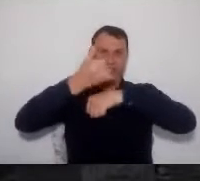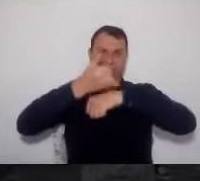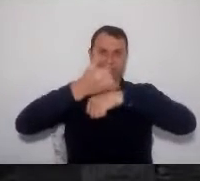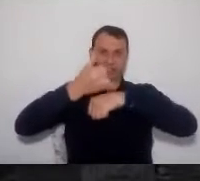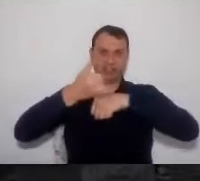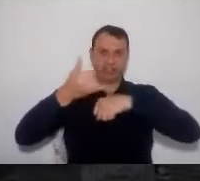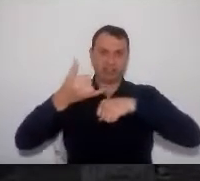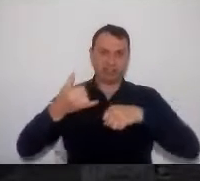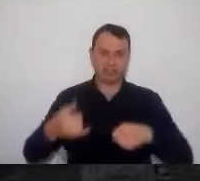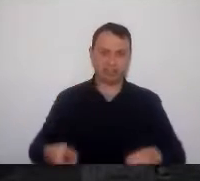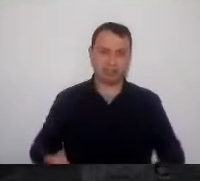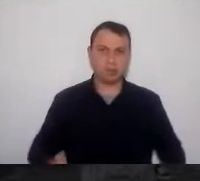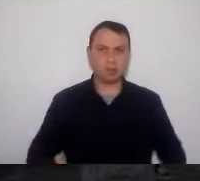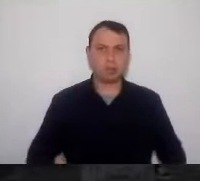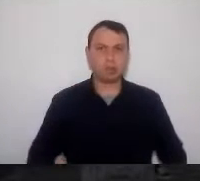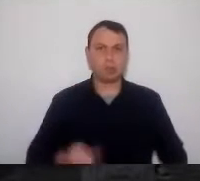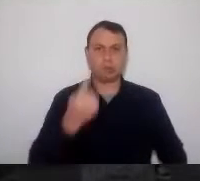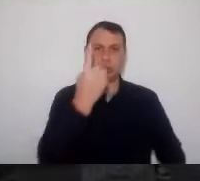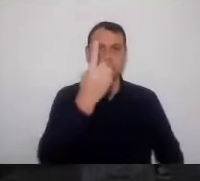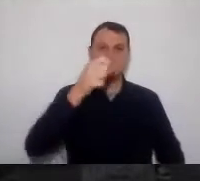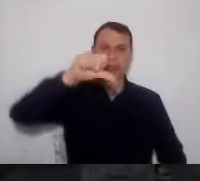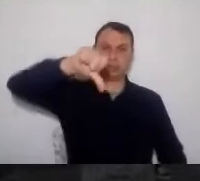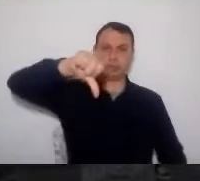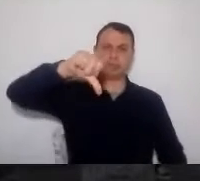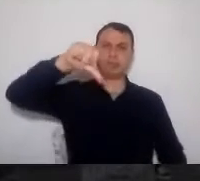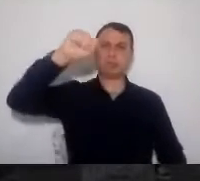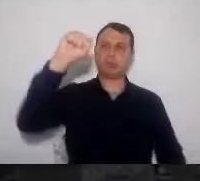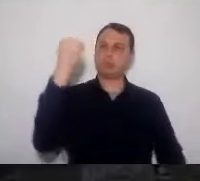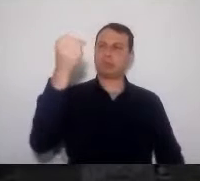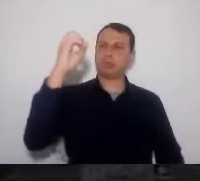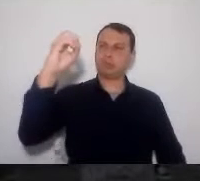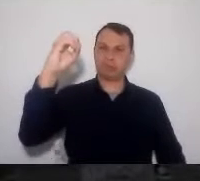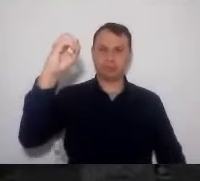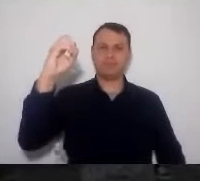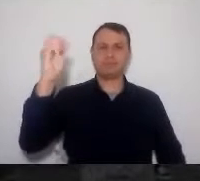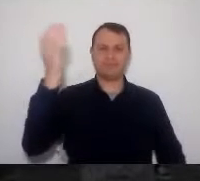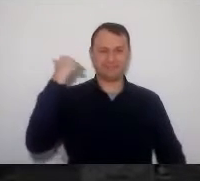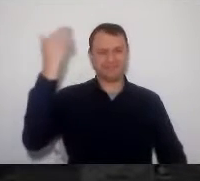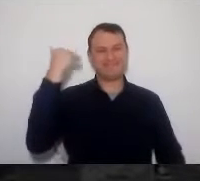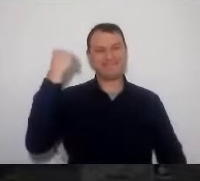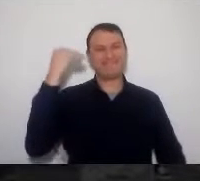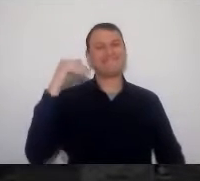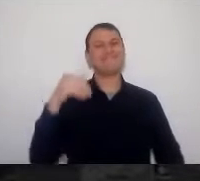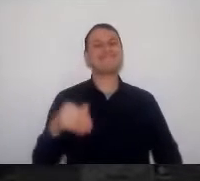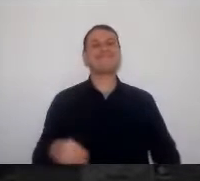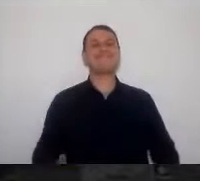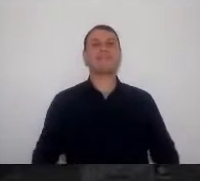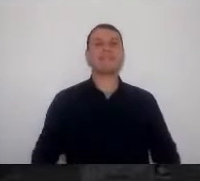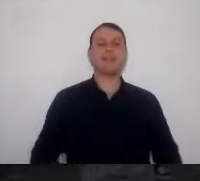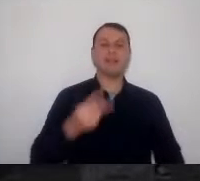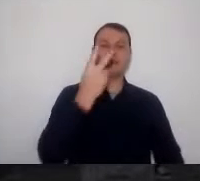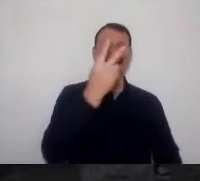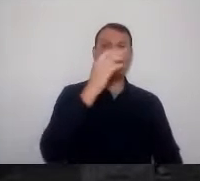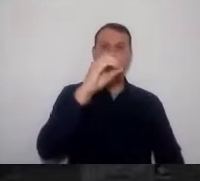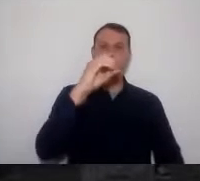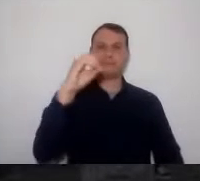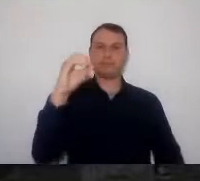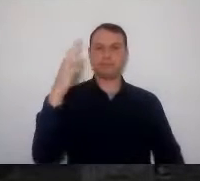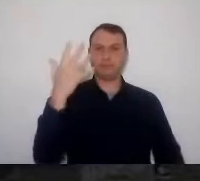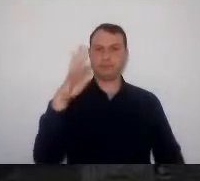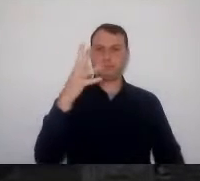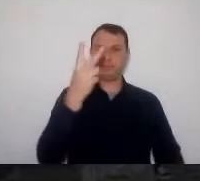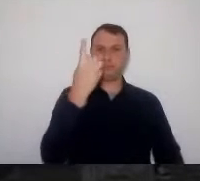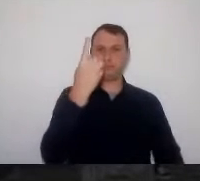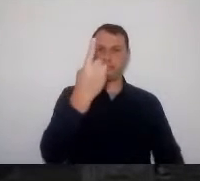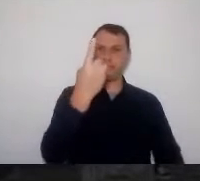lá atrás, né? 1980, por aí, um pouquinho mais, né? Acho que 2000, mais ou menos, que nós